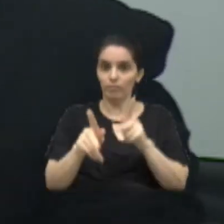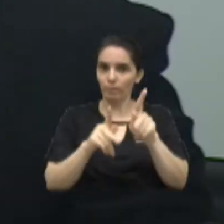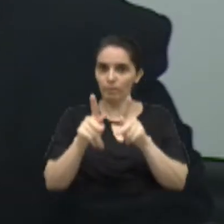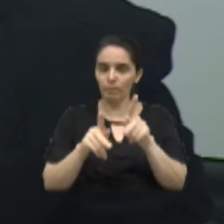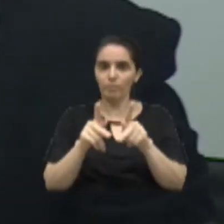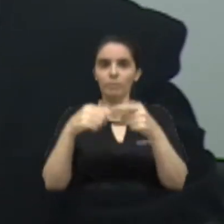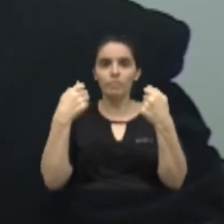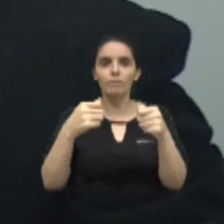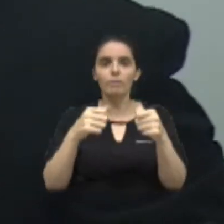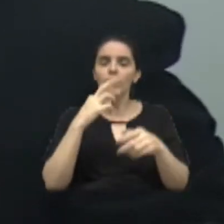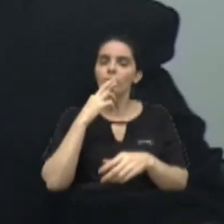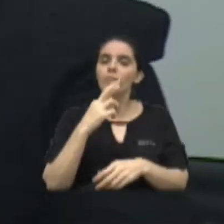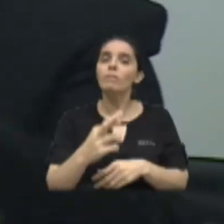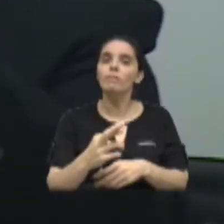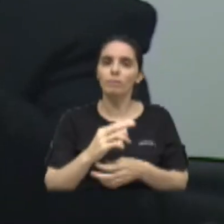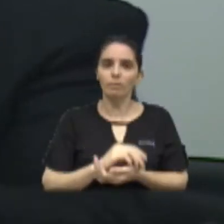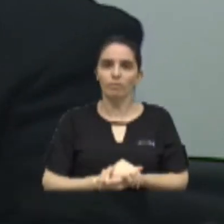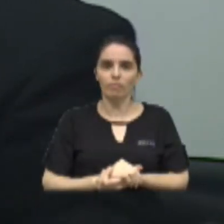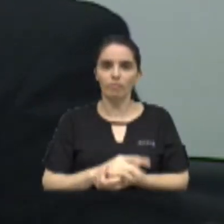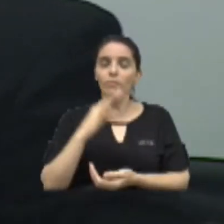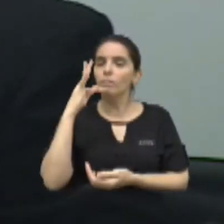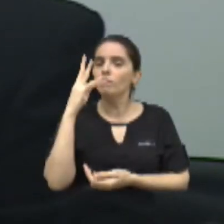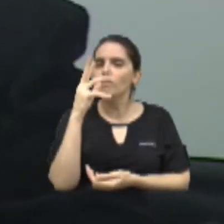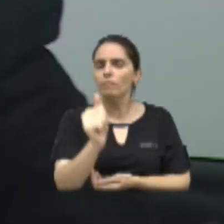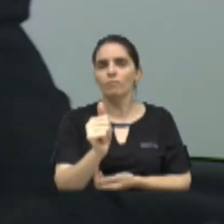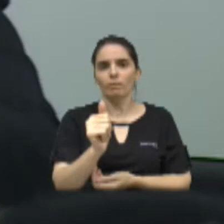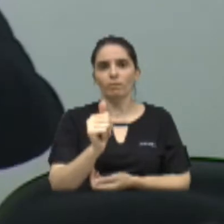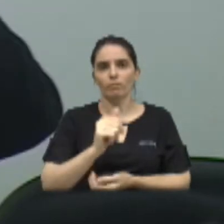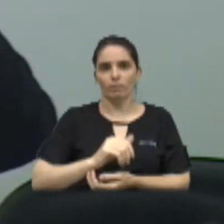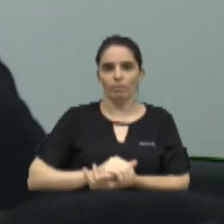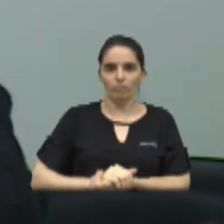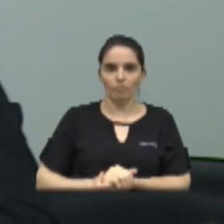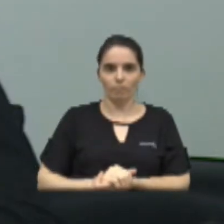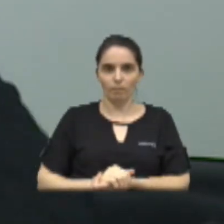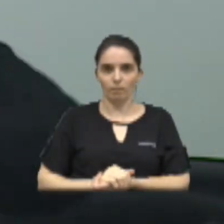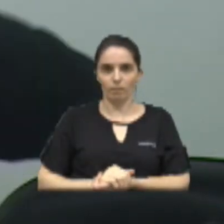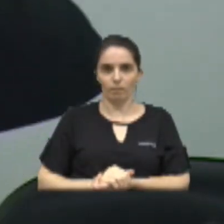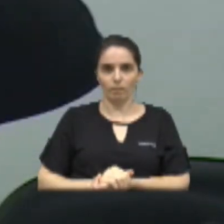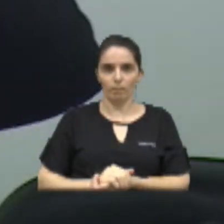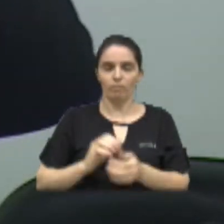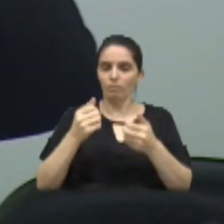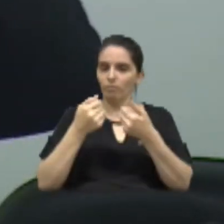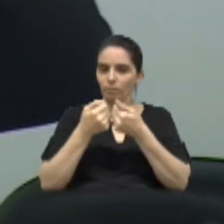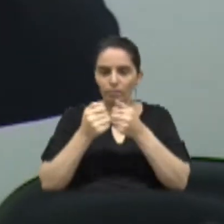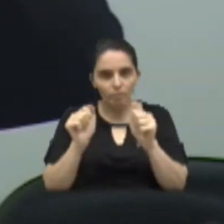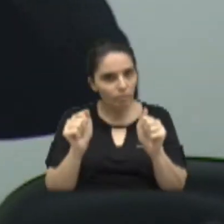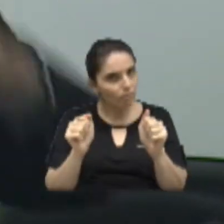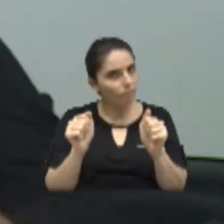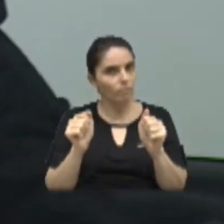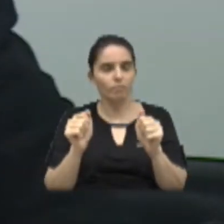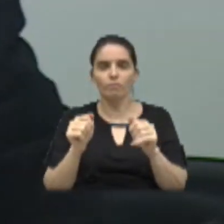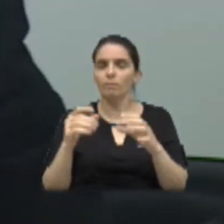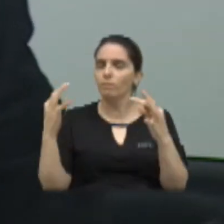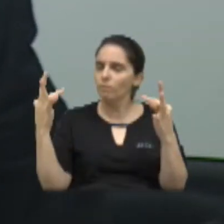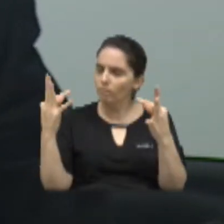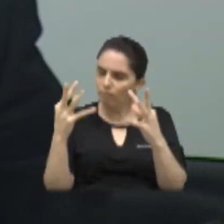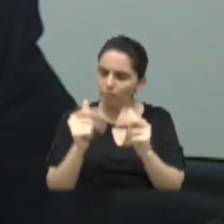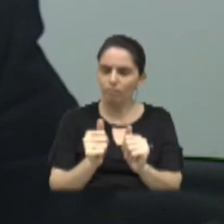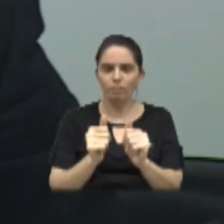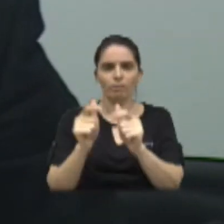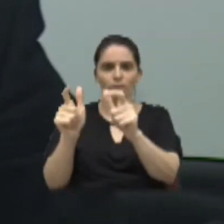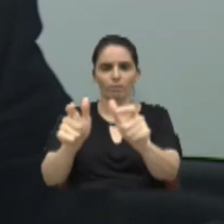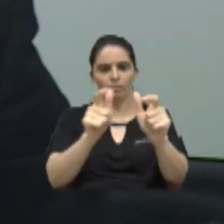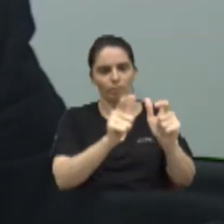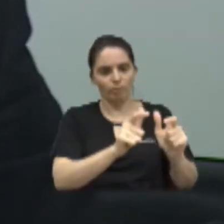que ter uma resposta. Todos os segmentos dos ônibus, segmentos de todas as